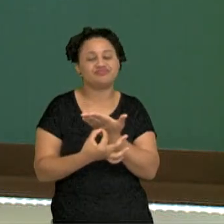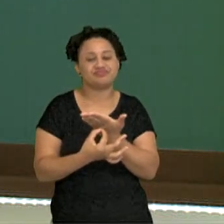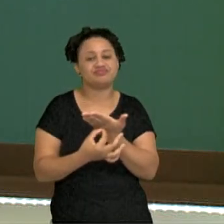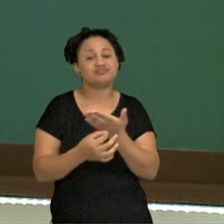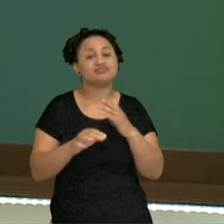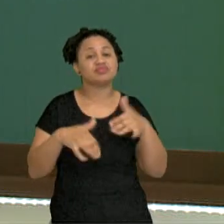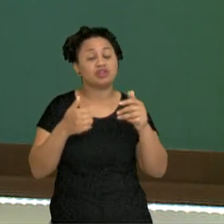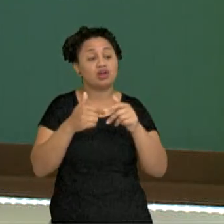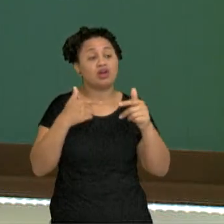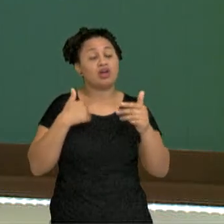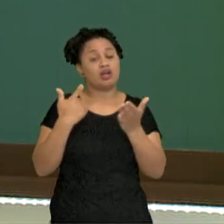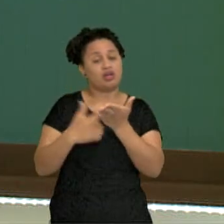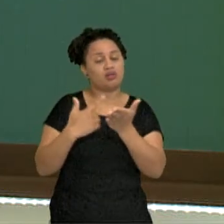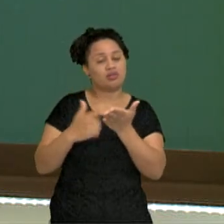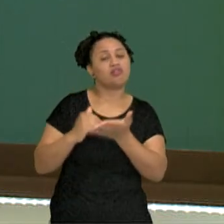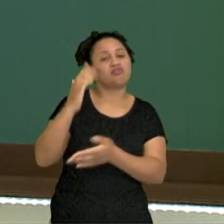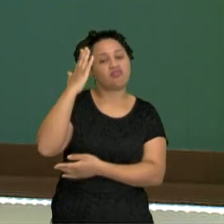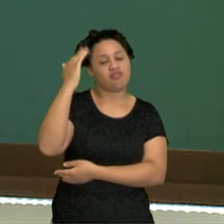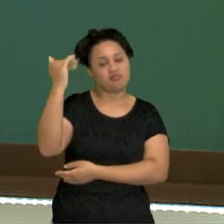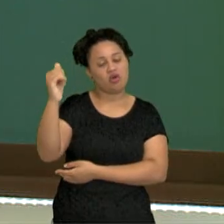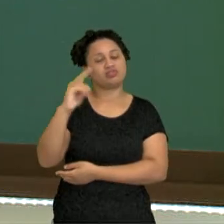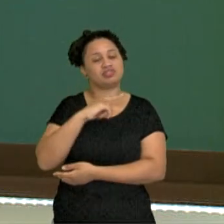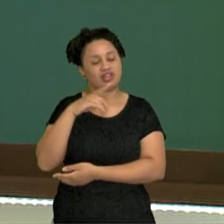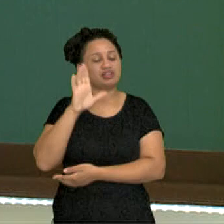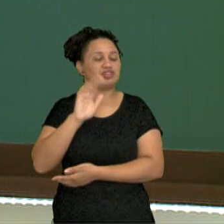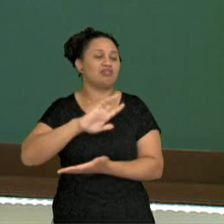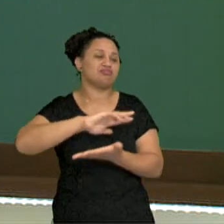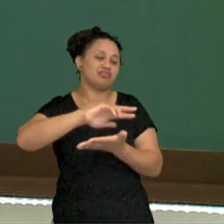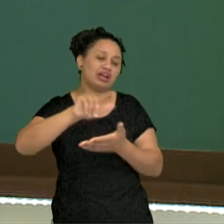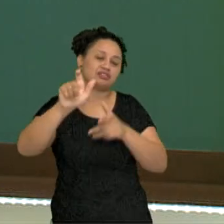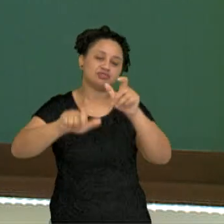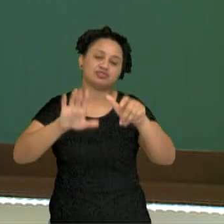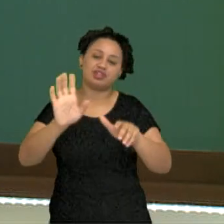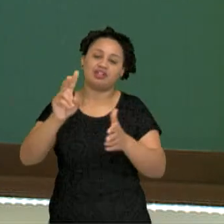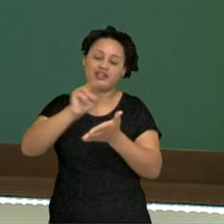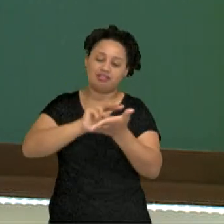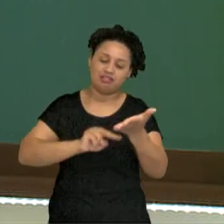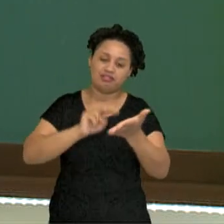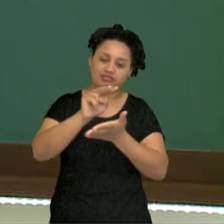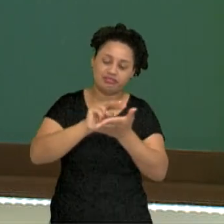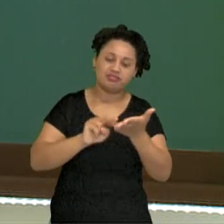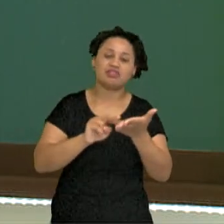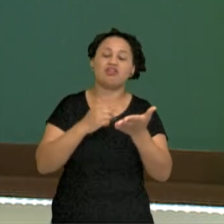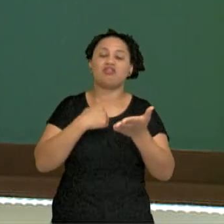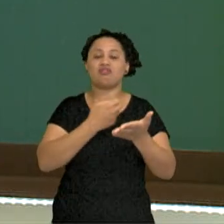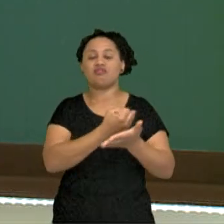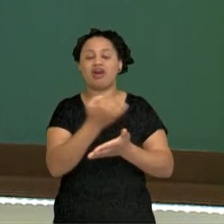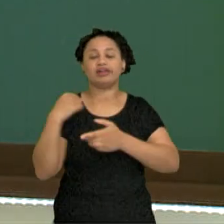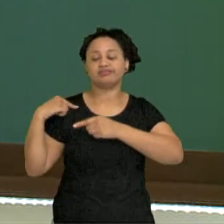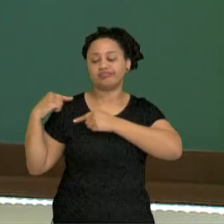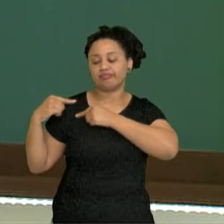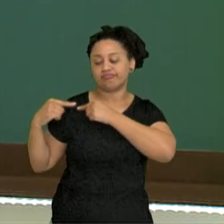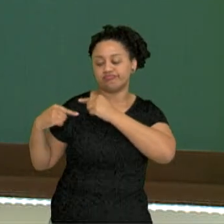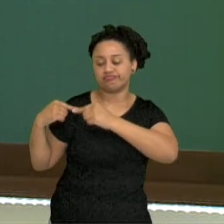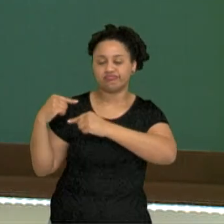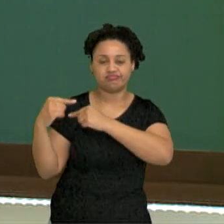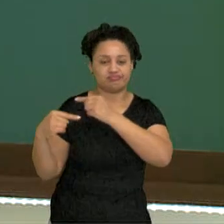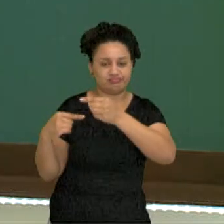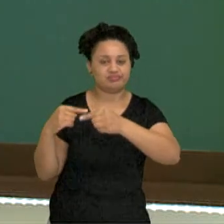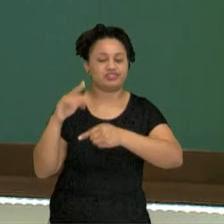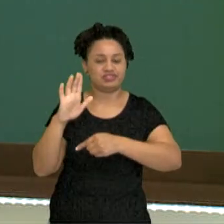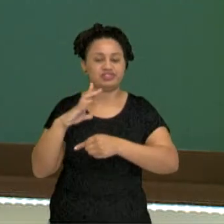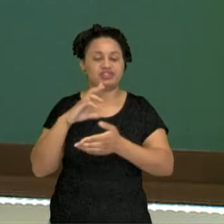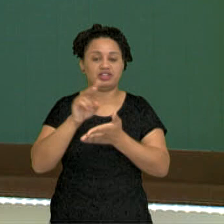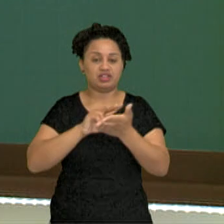livro muito conhecido, muito lido, né? Foi lido por muitas gerações, né? Existe há